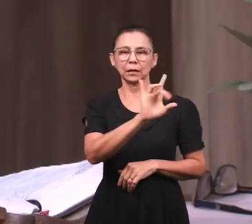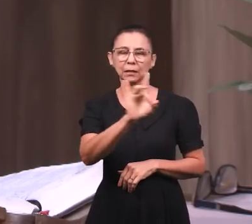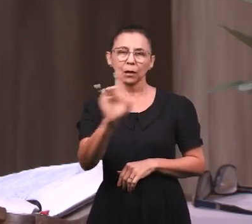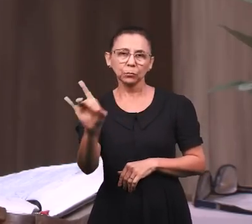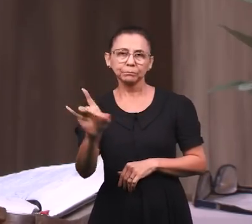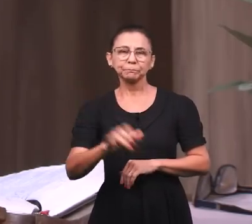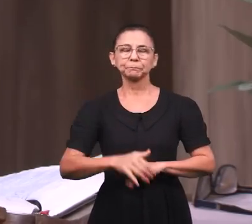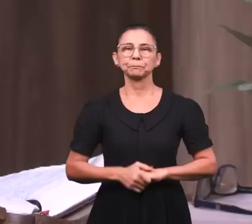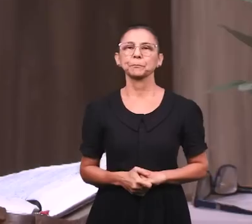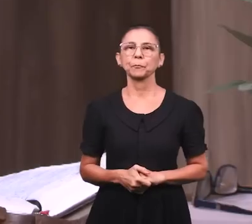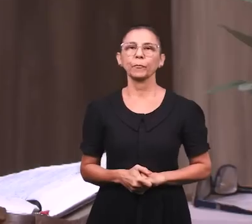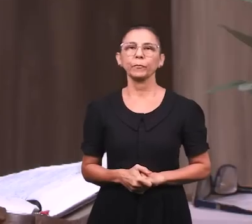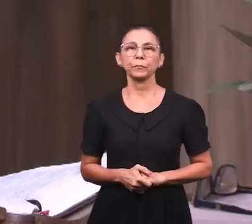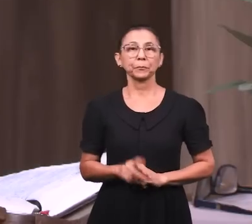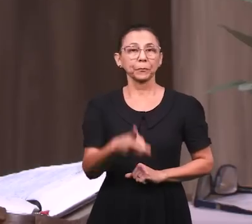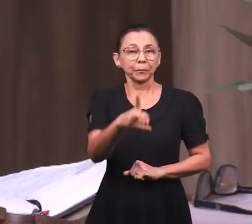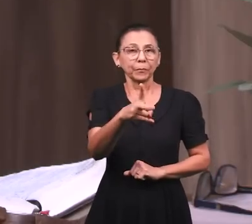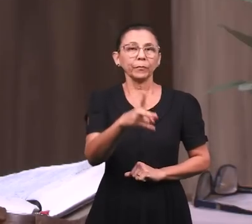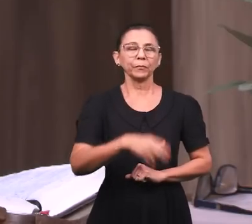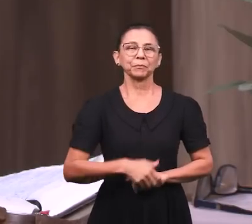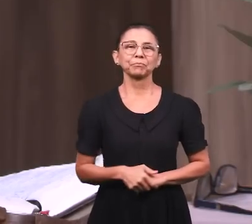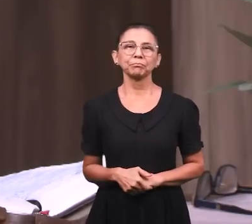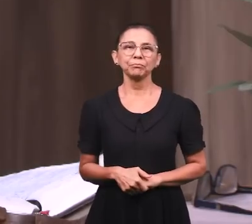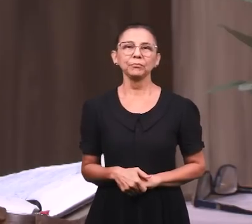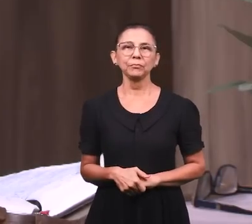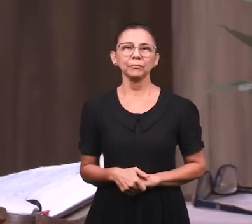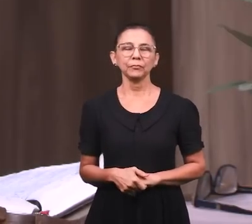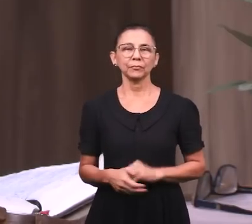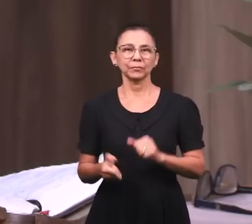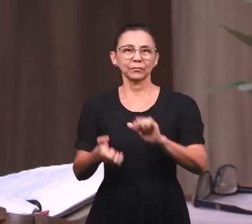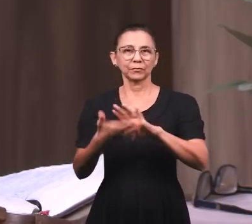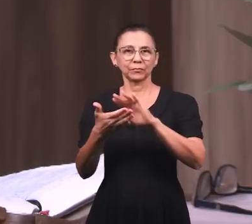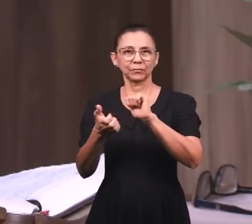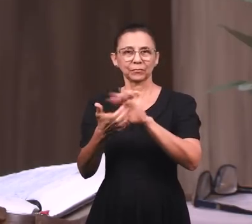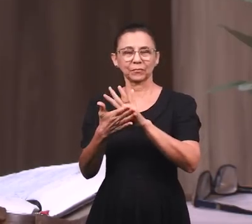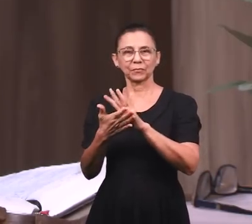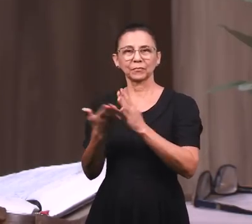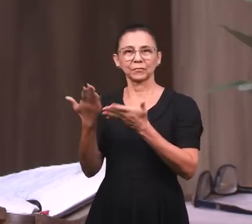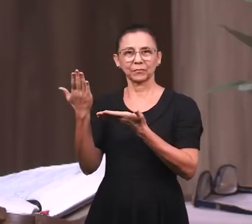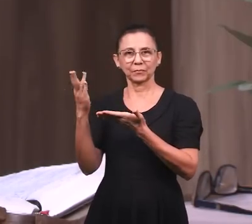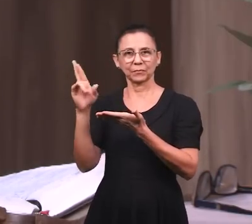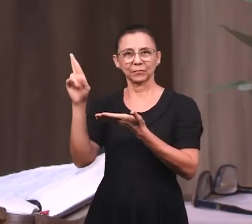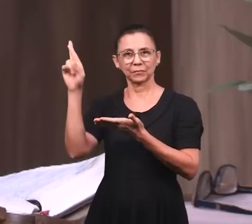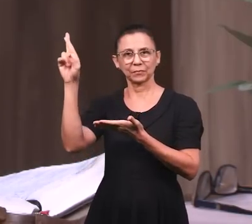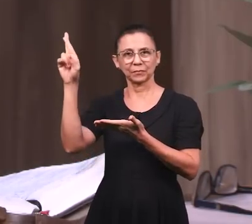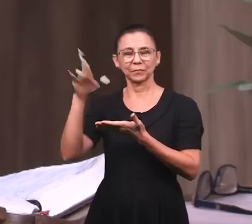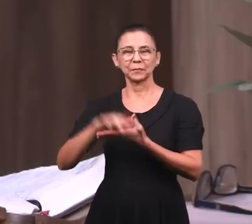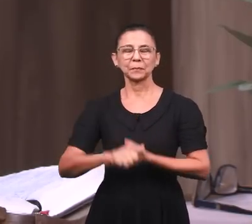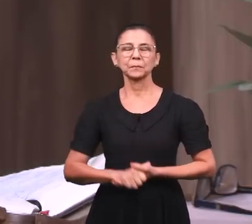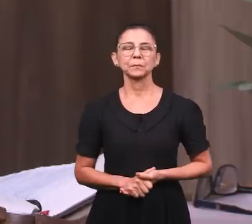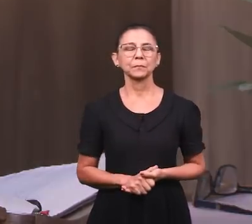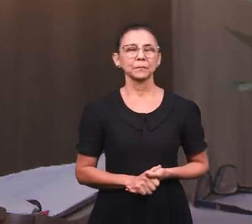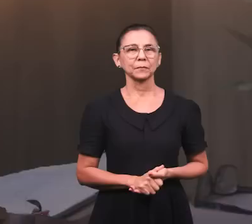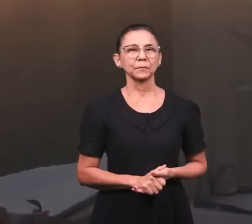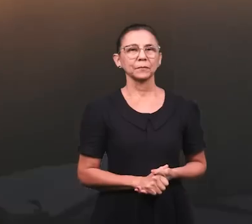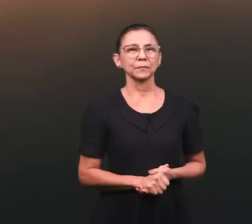de nós. Nós vamos ainda continuar glorificando o Senhor com mais um louvor de adoração ao nome do